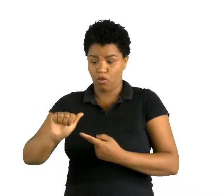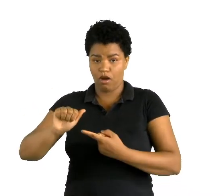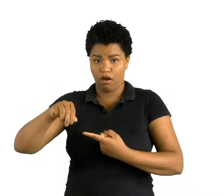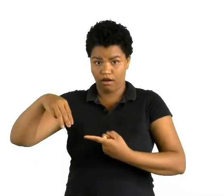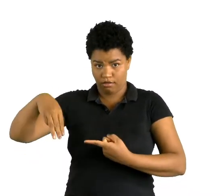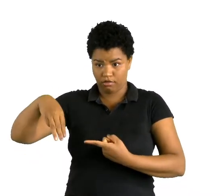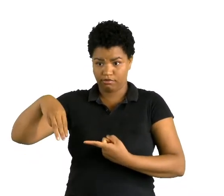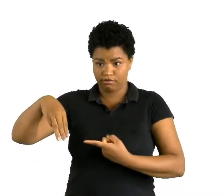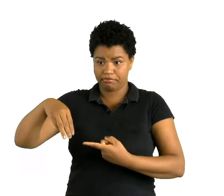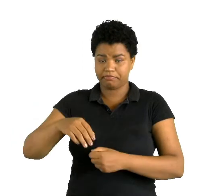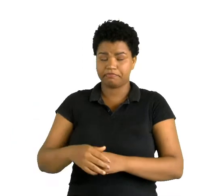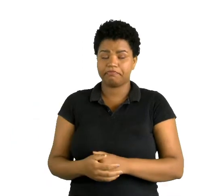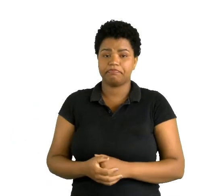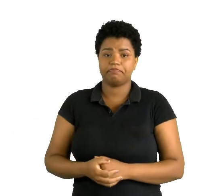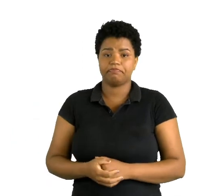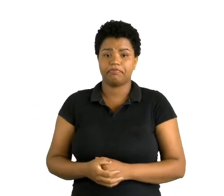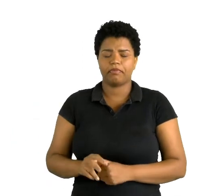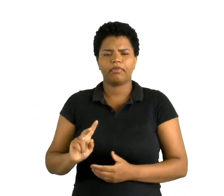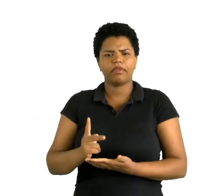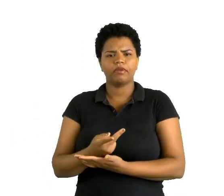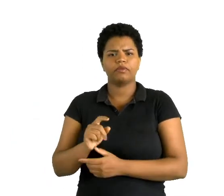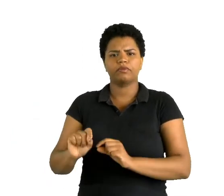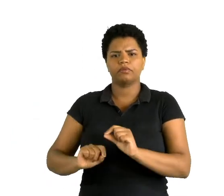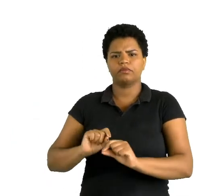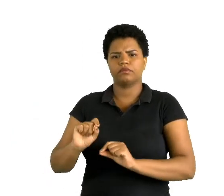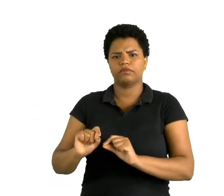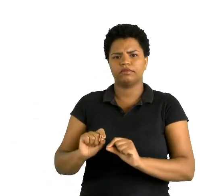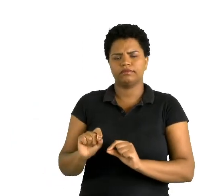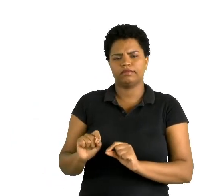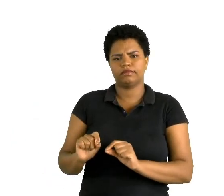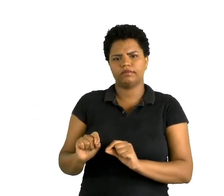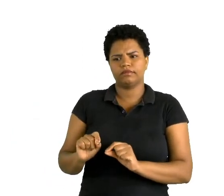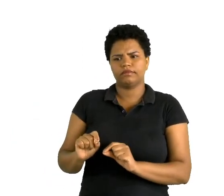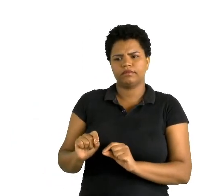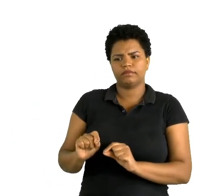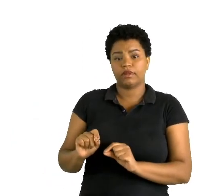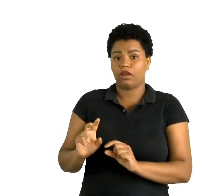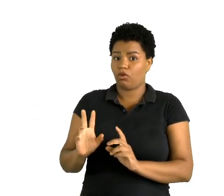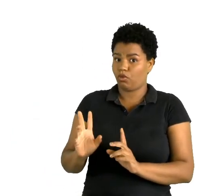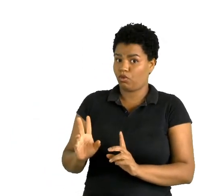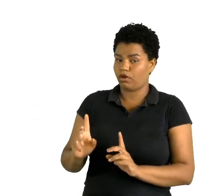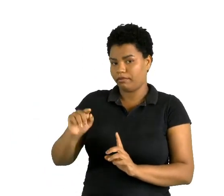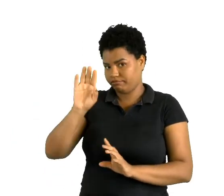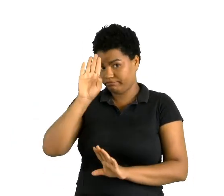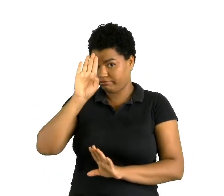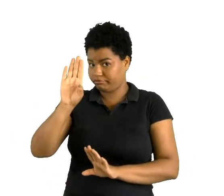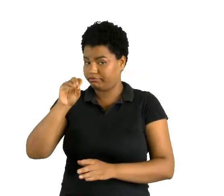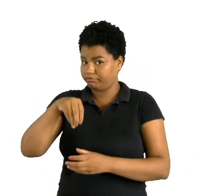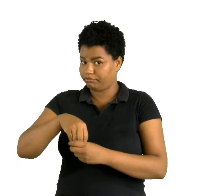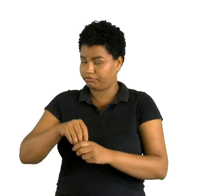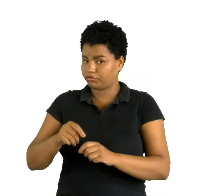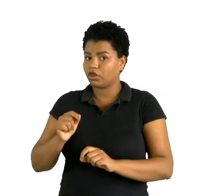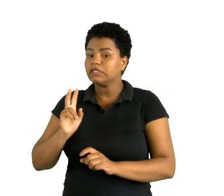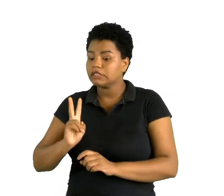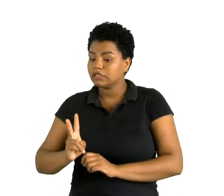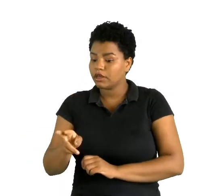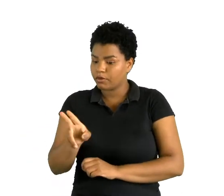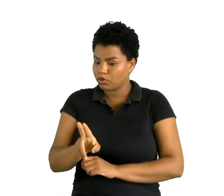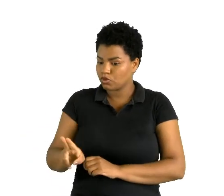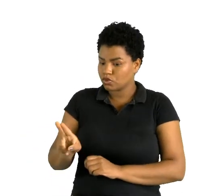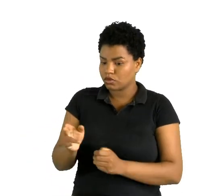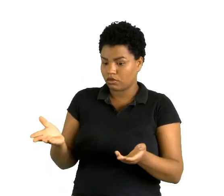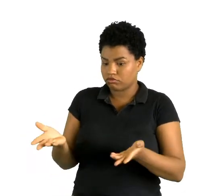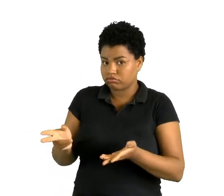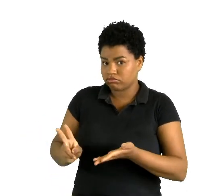am. Aí, o que acontece aí? Agora que está aí o X da questão. Todas as vezes que eu for utilizar o Present